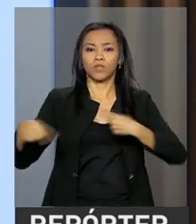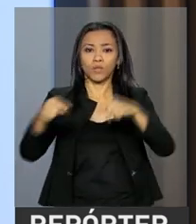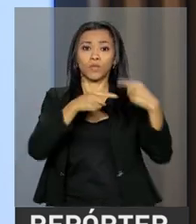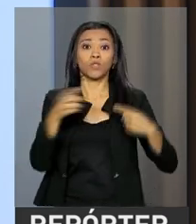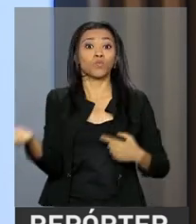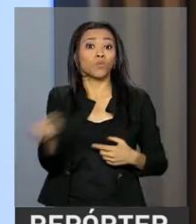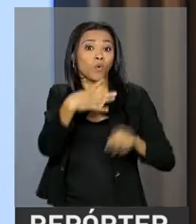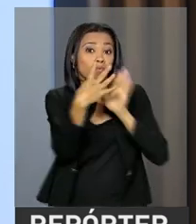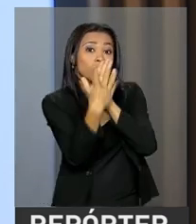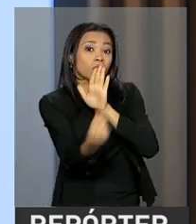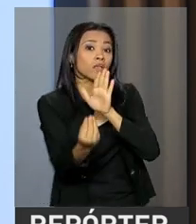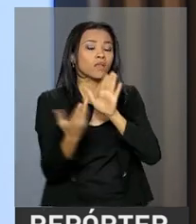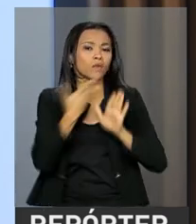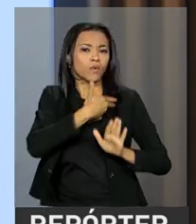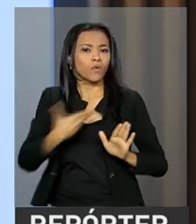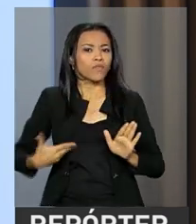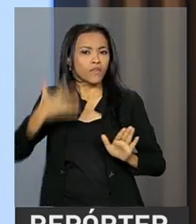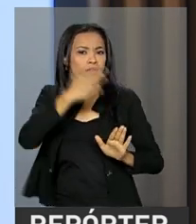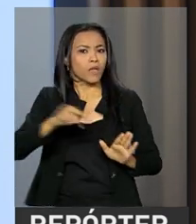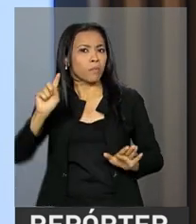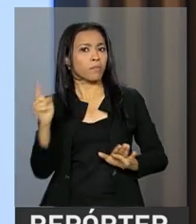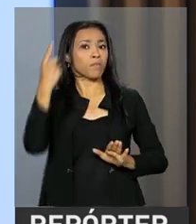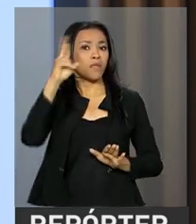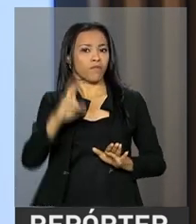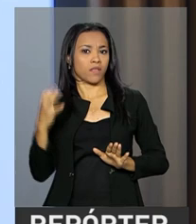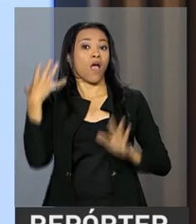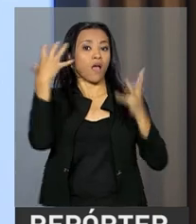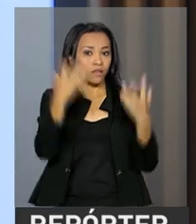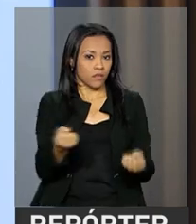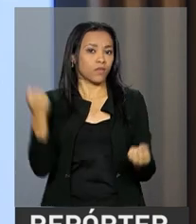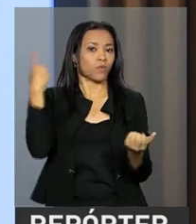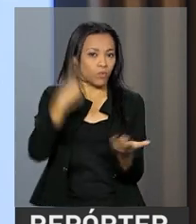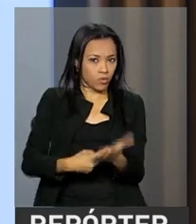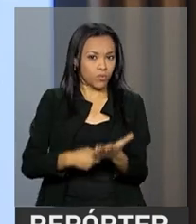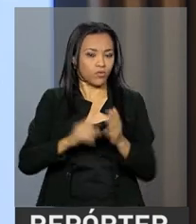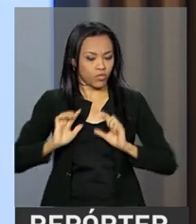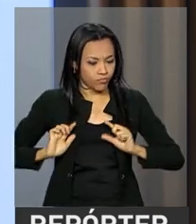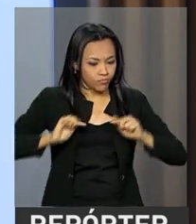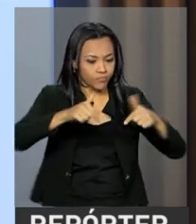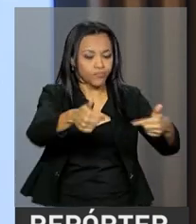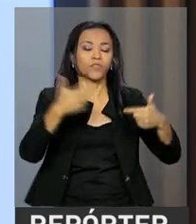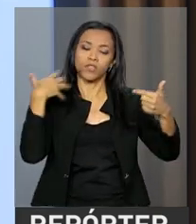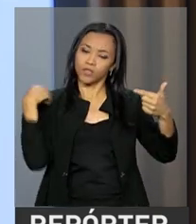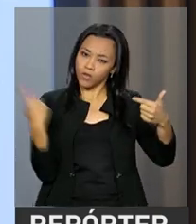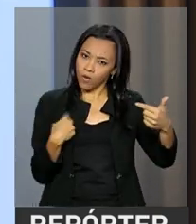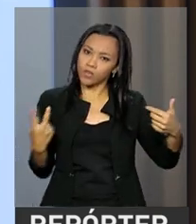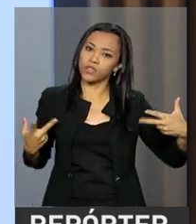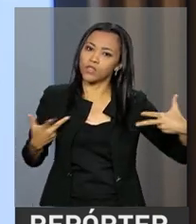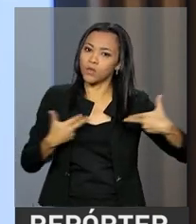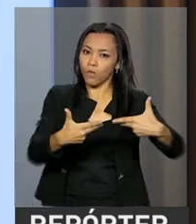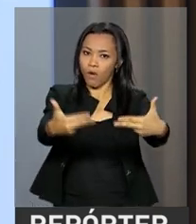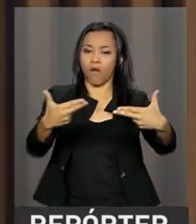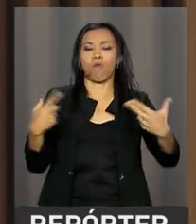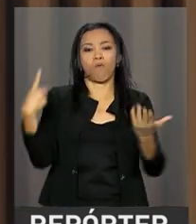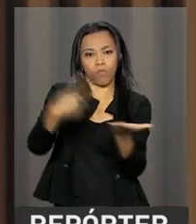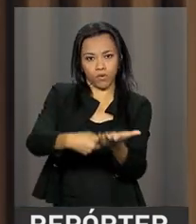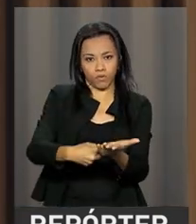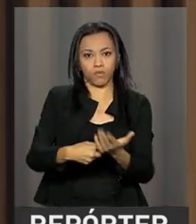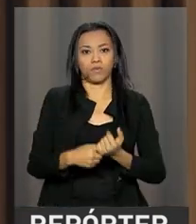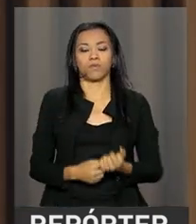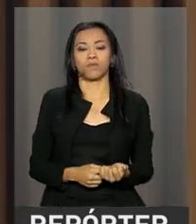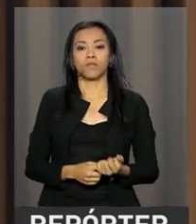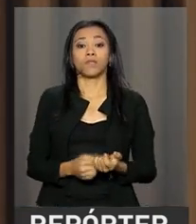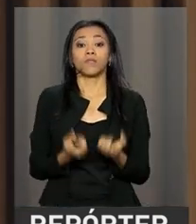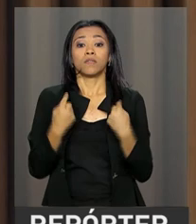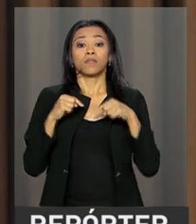novo modelo, onde o governo federal, pela primeira vez, assume a responsabilidade de falar: nós temos responsabilidade sobre a segurança do Brasil. O presidente